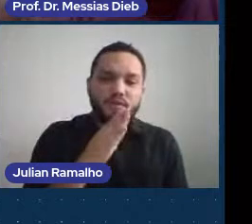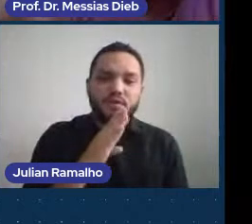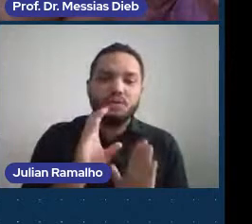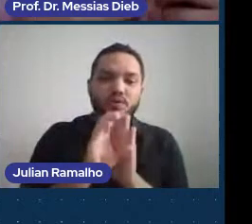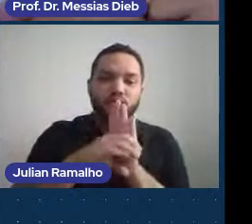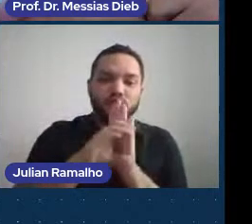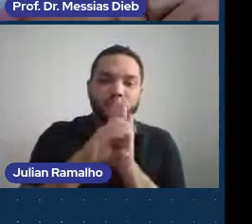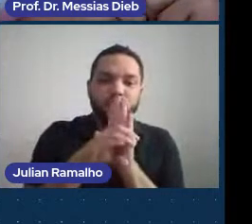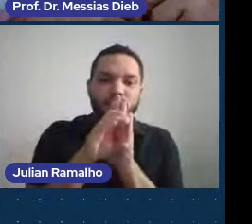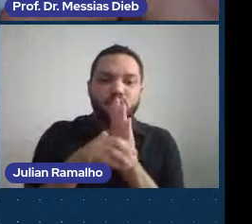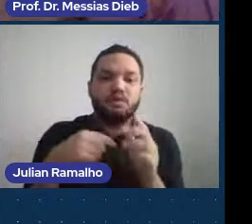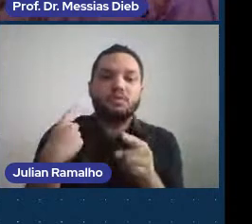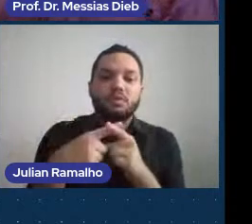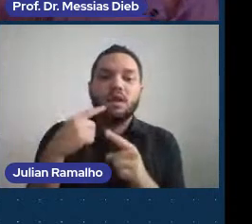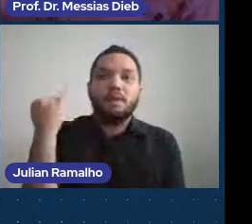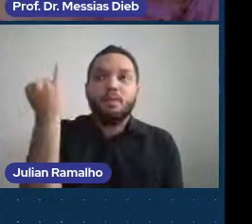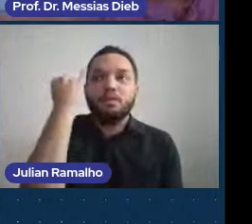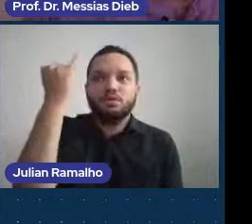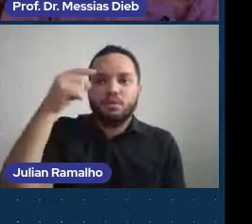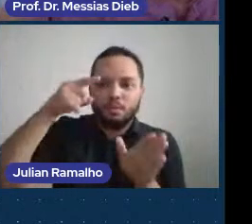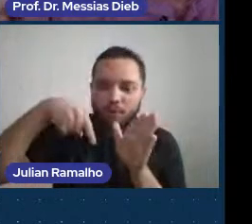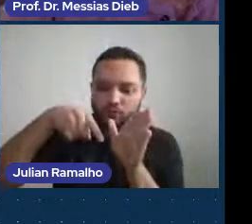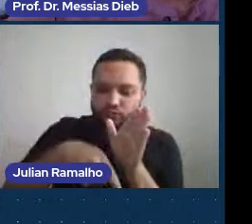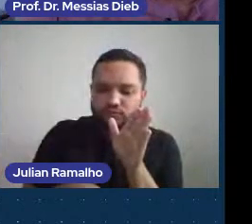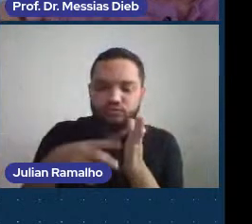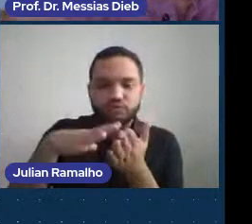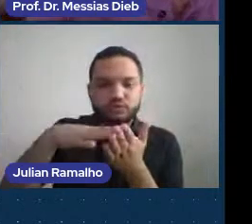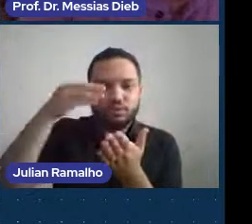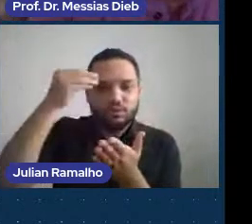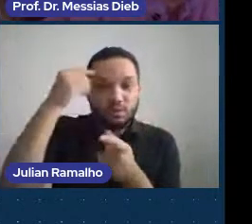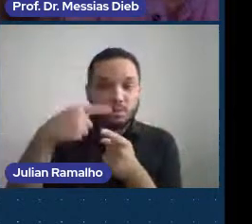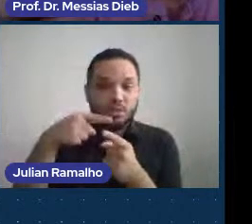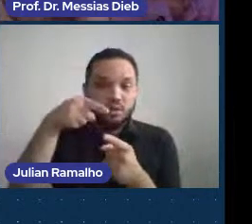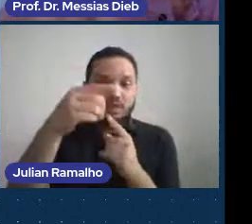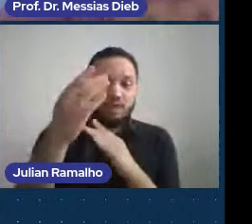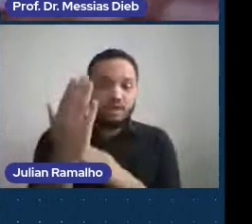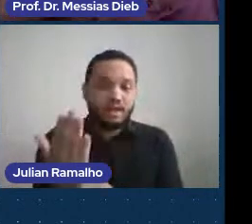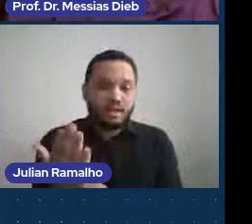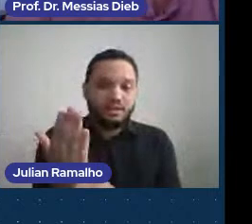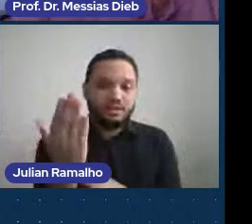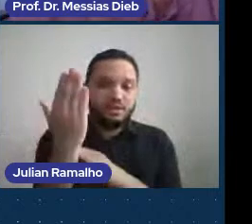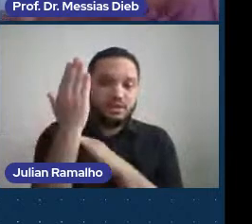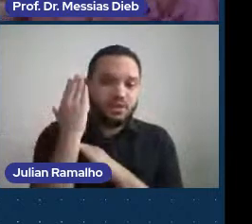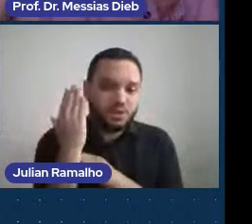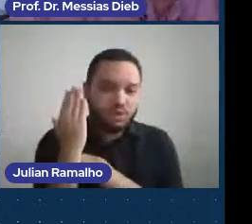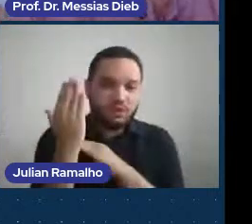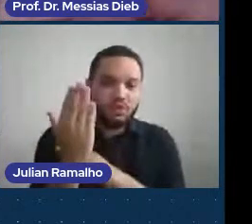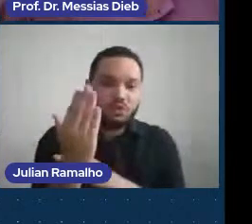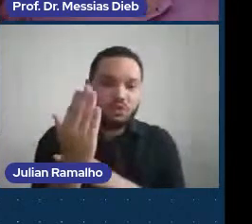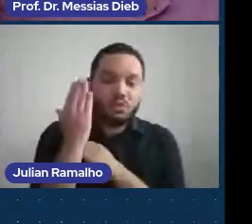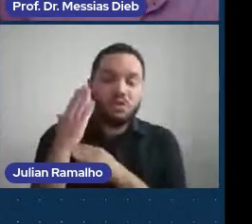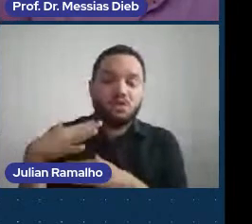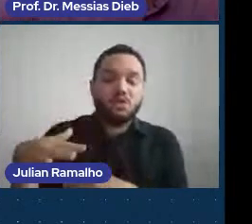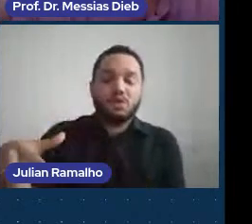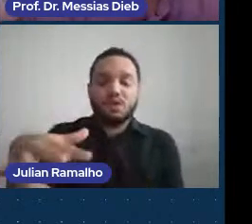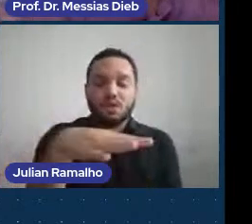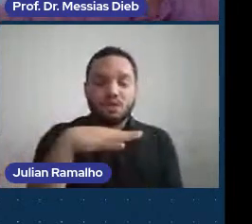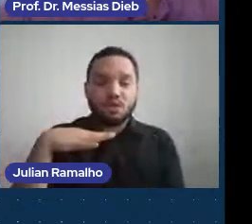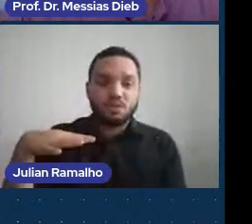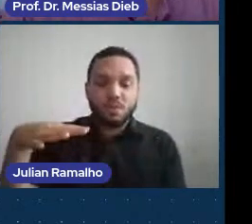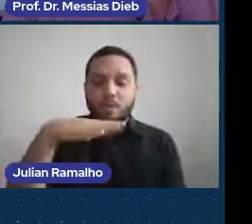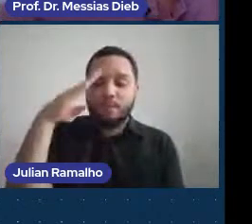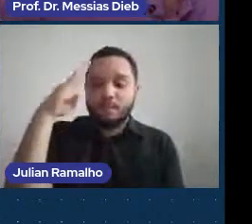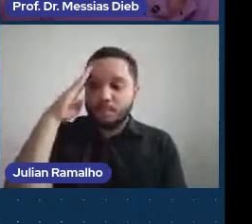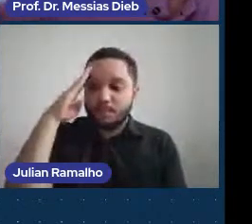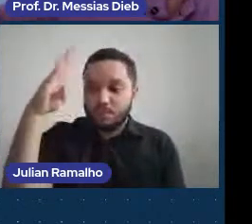eu dominar a teoria? Porque é ela que vai me ajudar a desmembrar essa questão geral, que é a questão principal